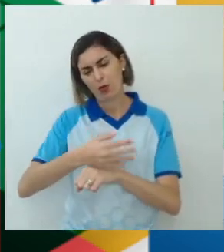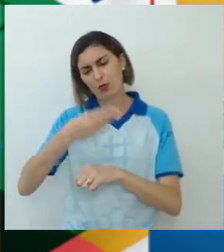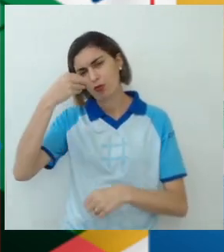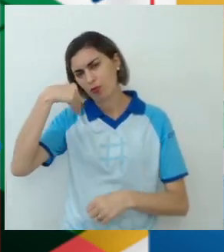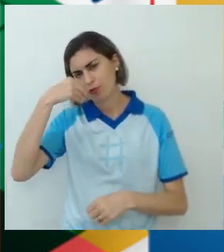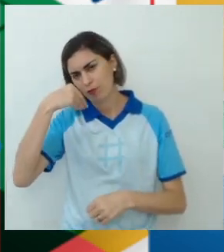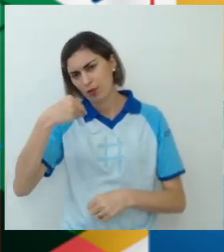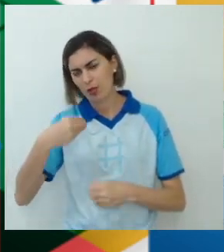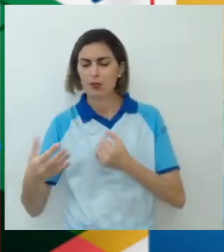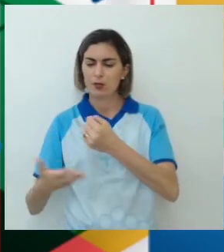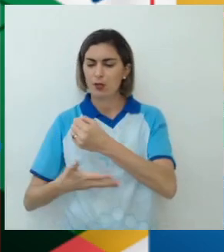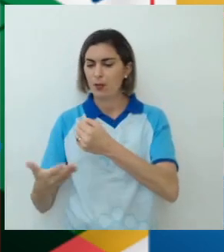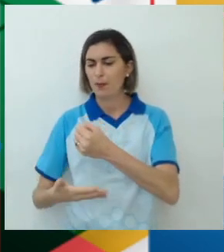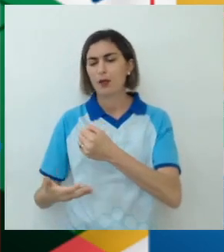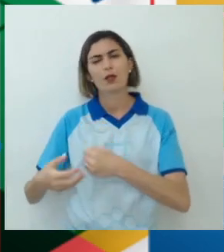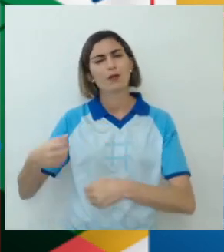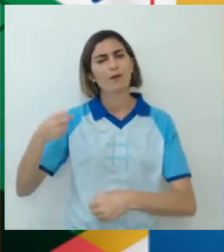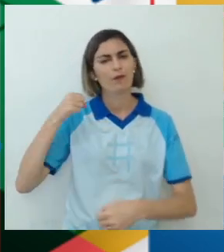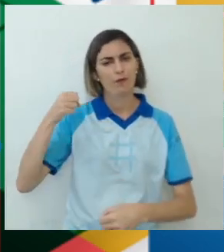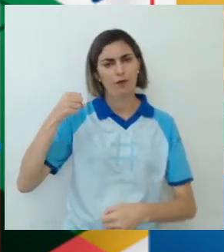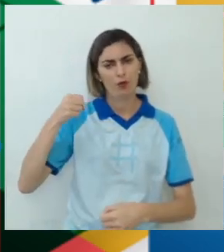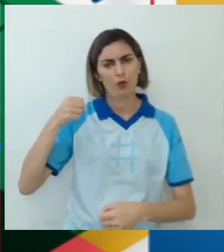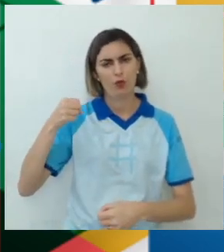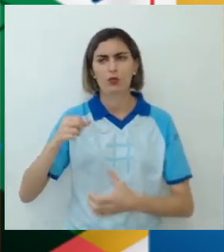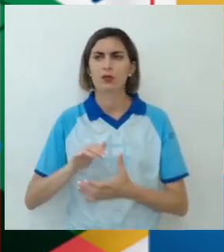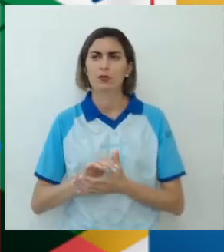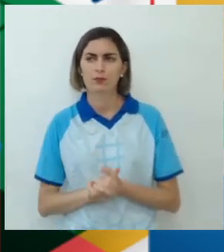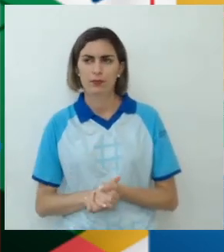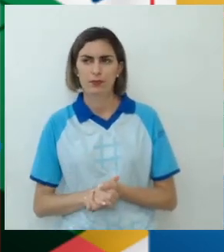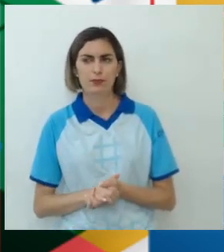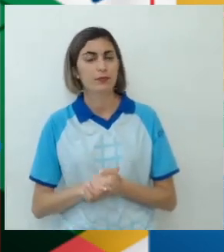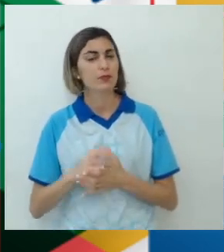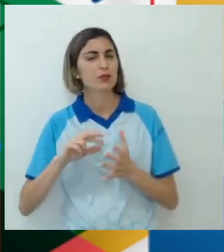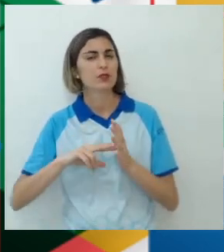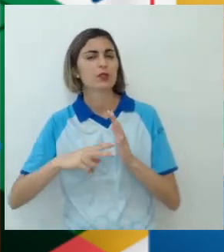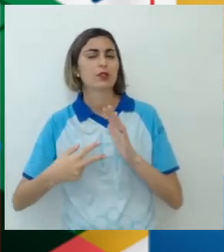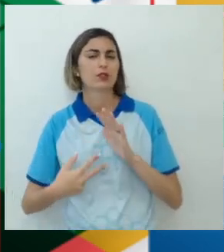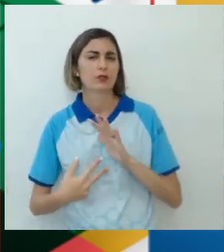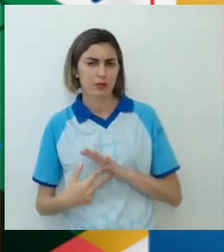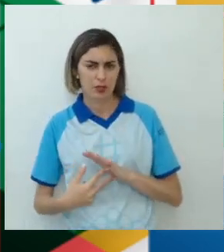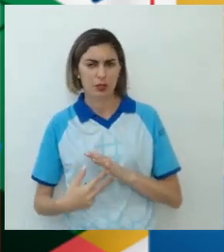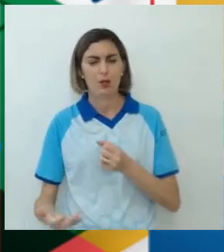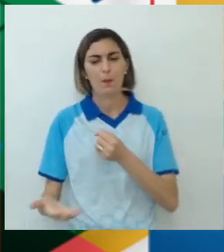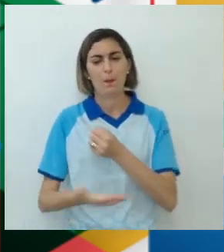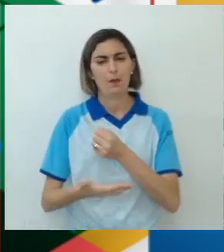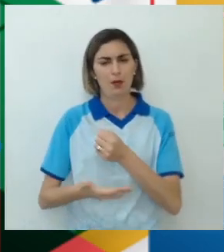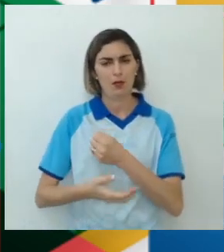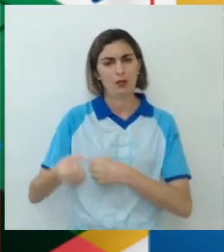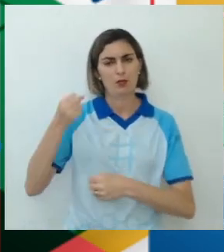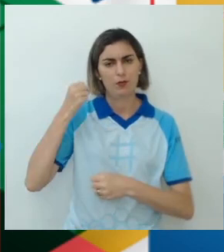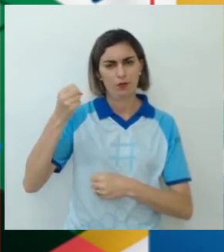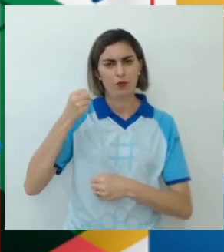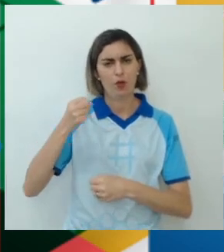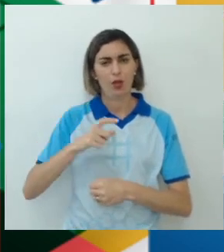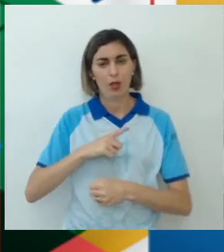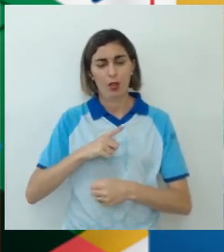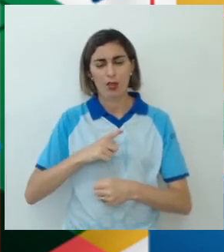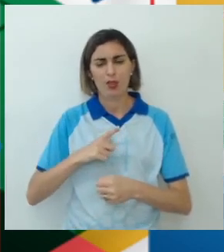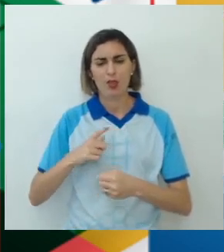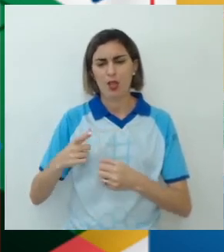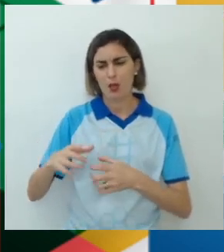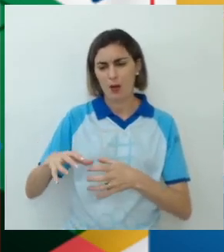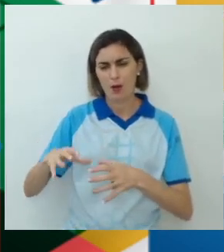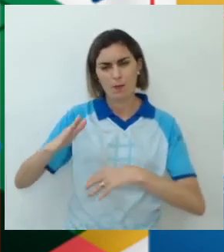fraco, a base conjugada ela é forte. O que significa a base conjugada ser forte? Que ela tem uma